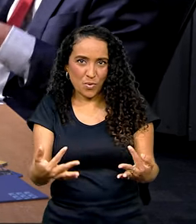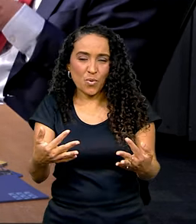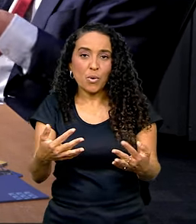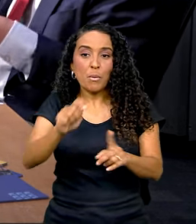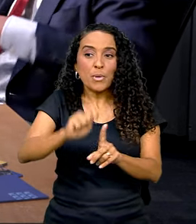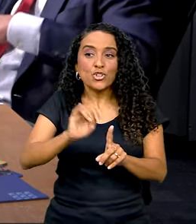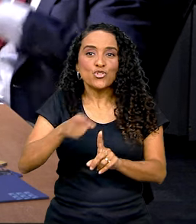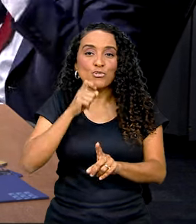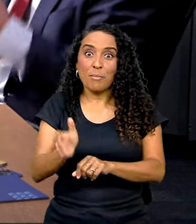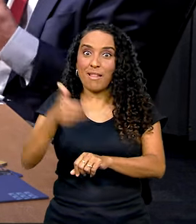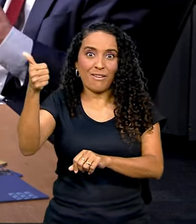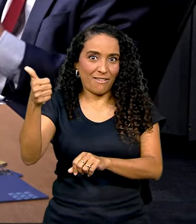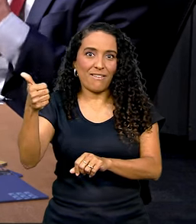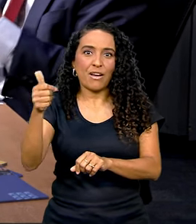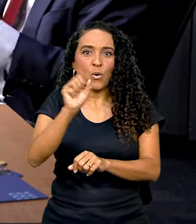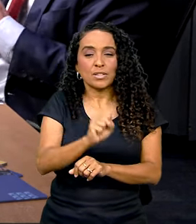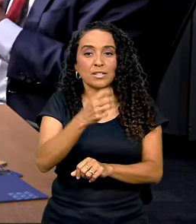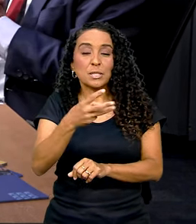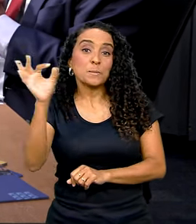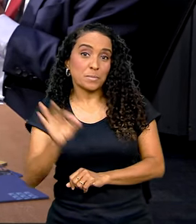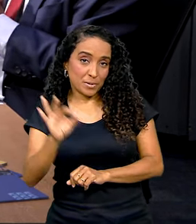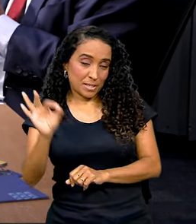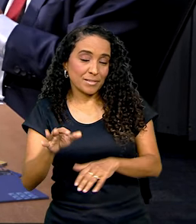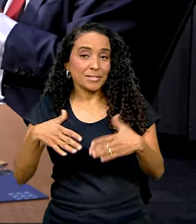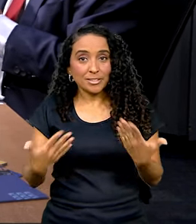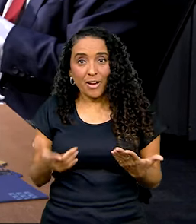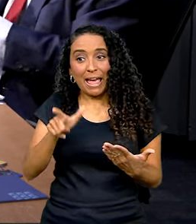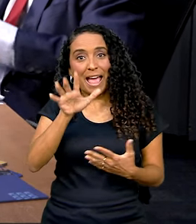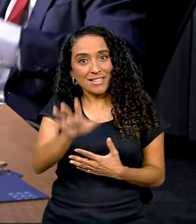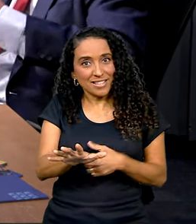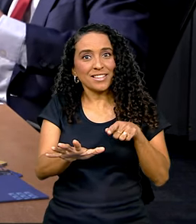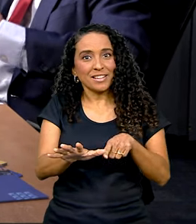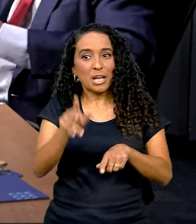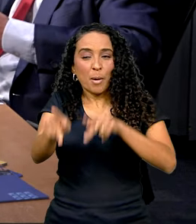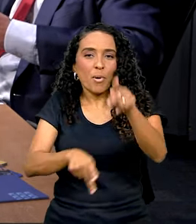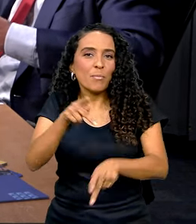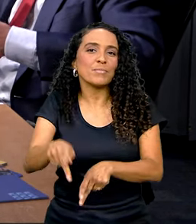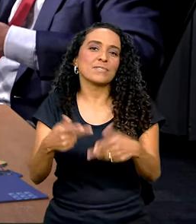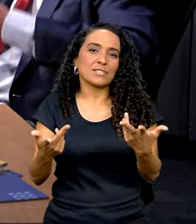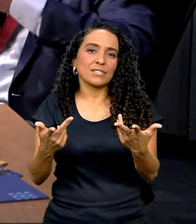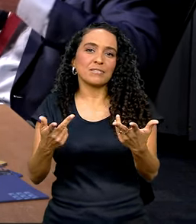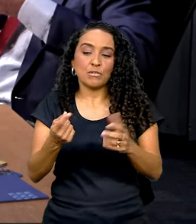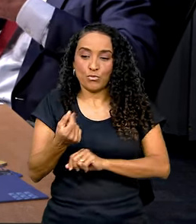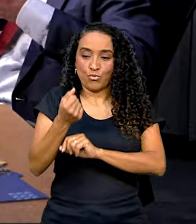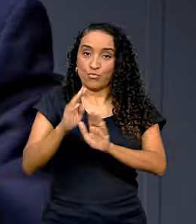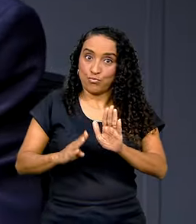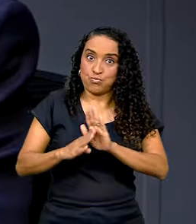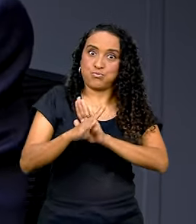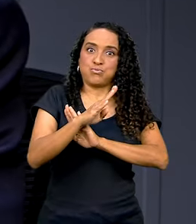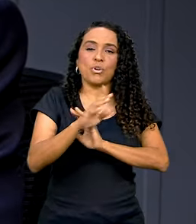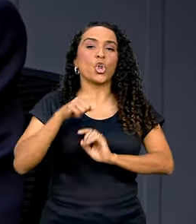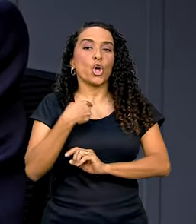lembrou o mês de Julho Melhor ainda 83% então é dessa forma que a população eleva a